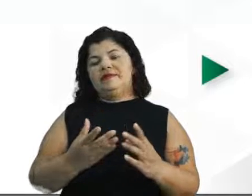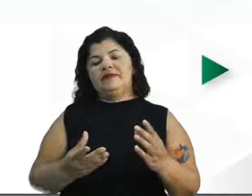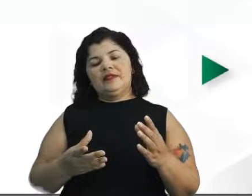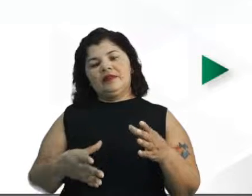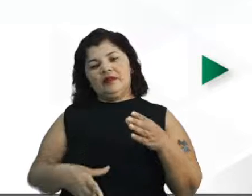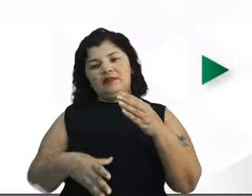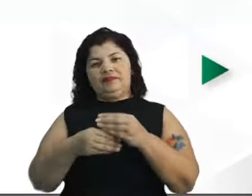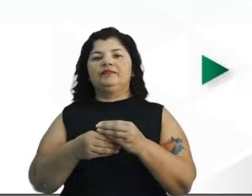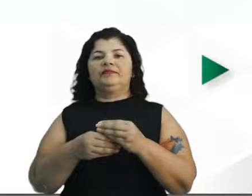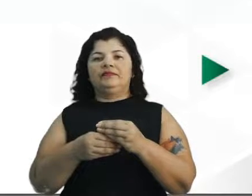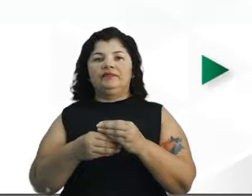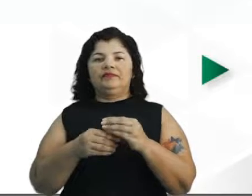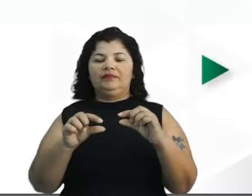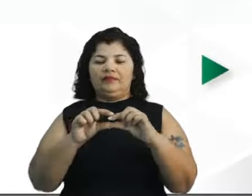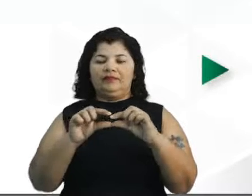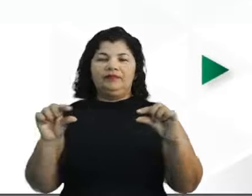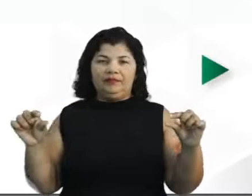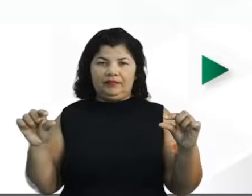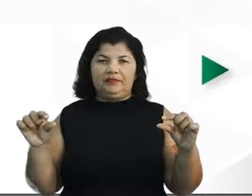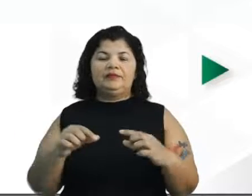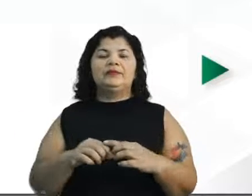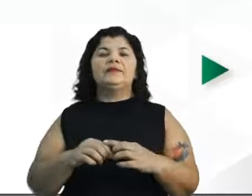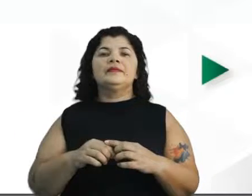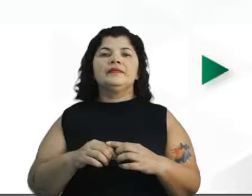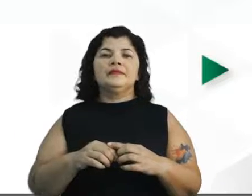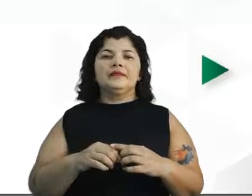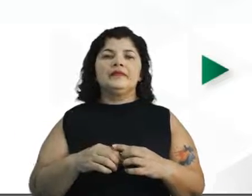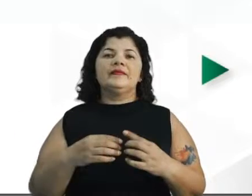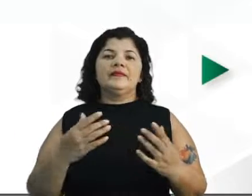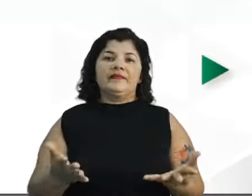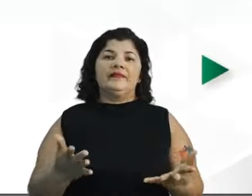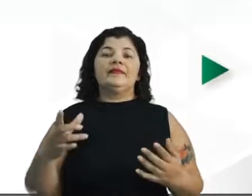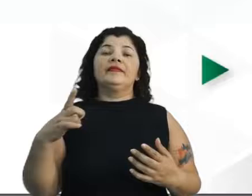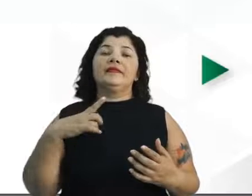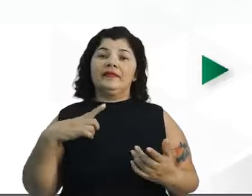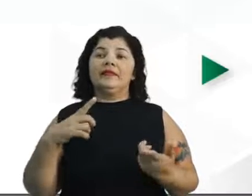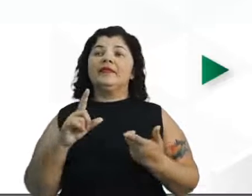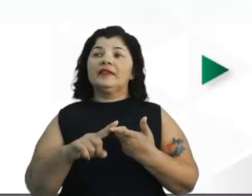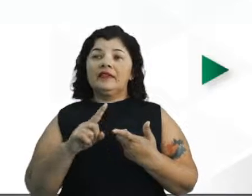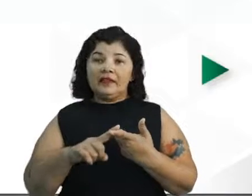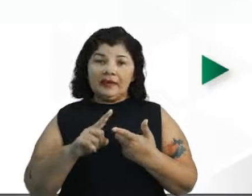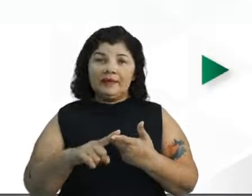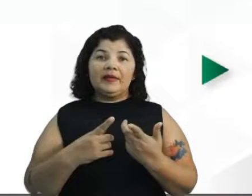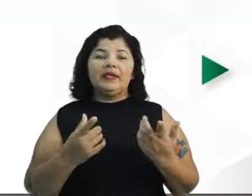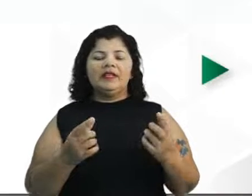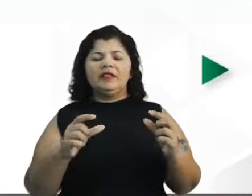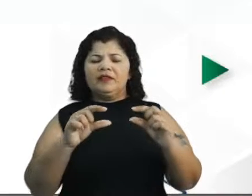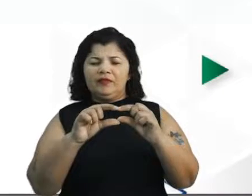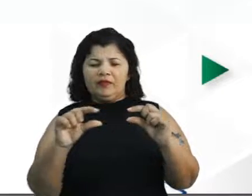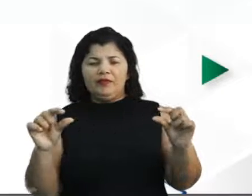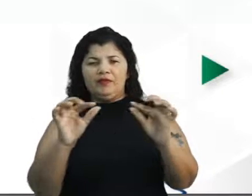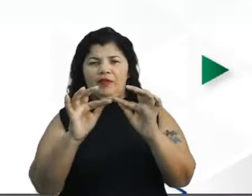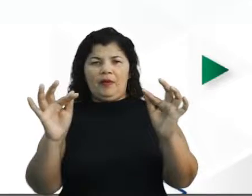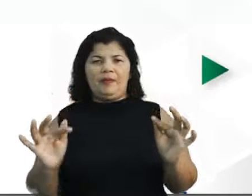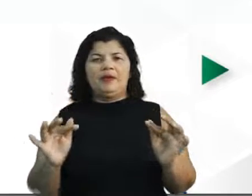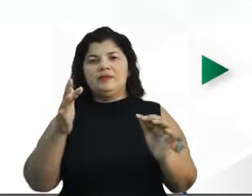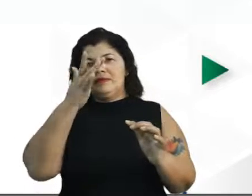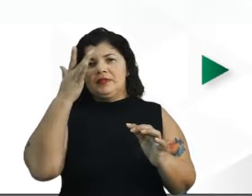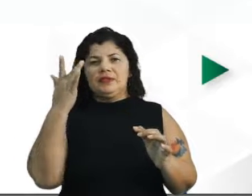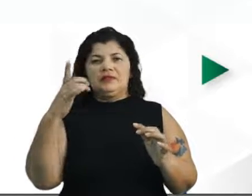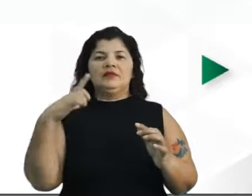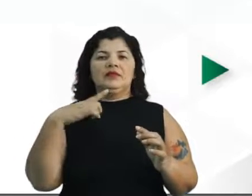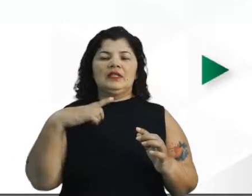sentido. E o legal desses verbos é que eles têm as mesmas formas para as pessoas que estão no singular